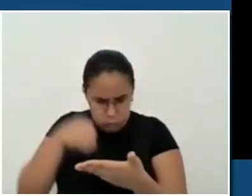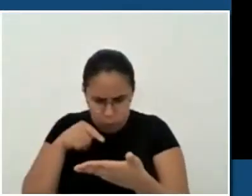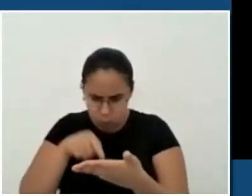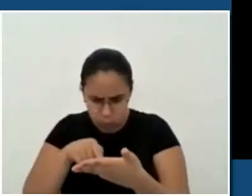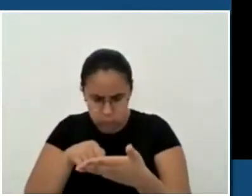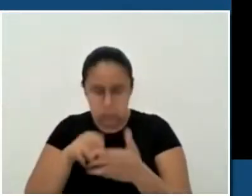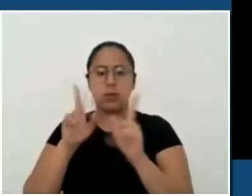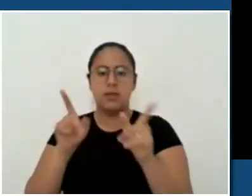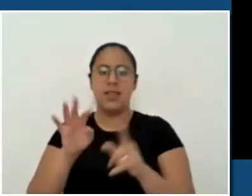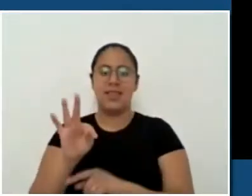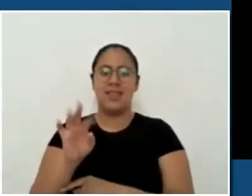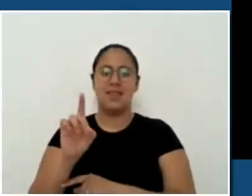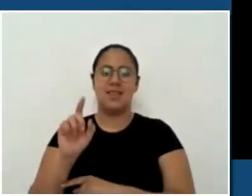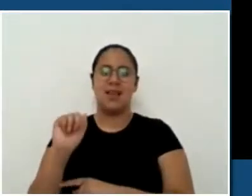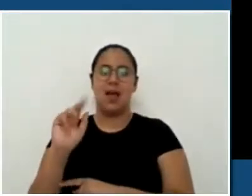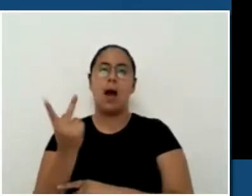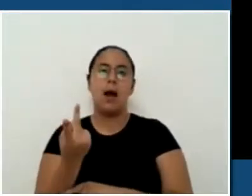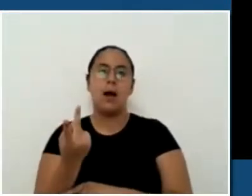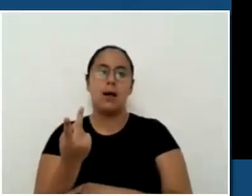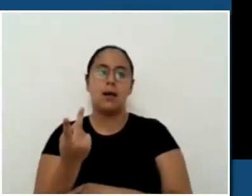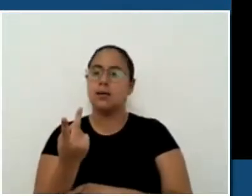falei, ele não consegue inibir o fator